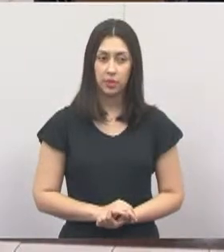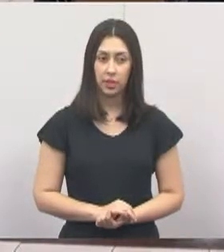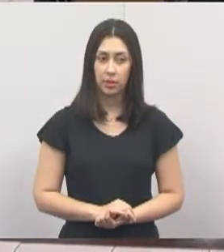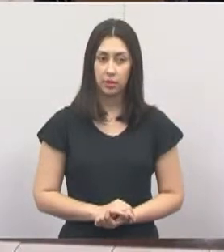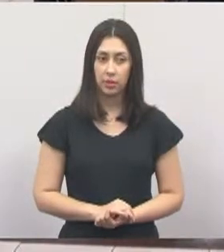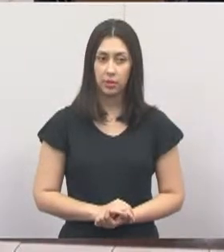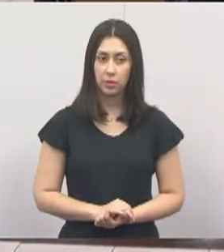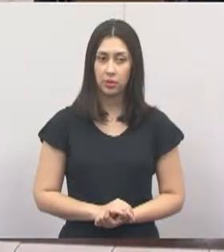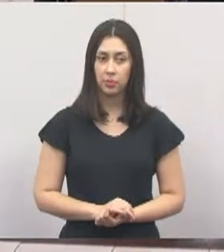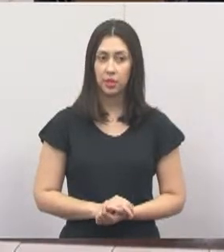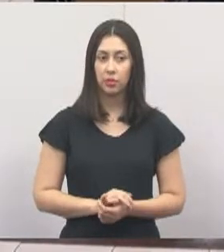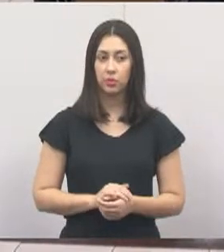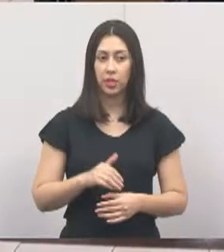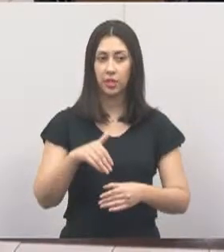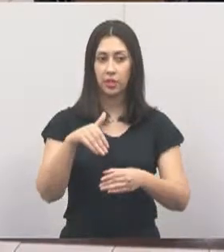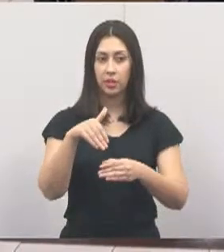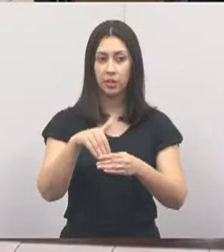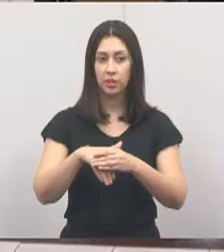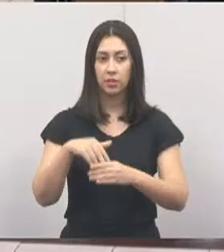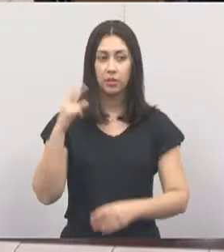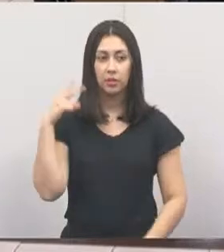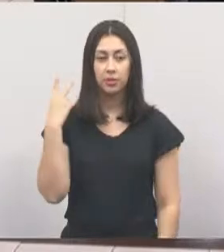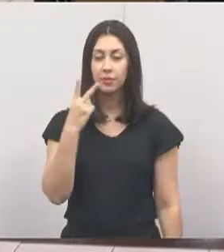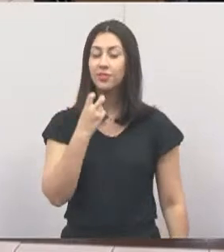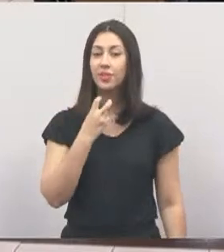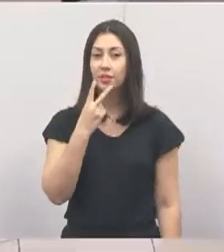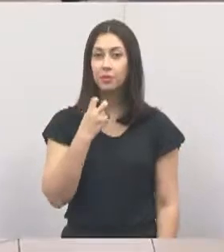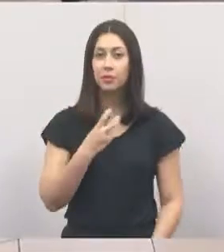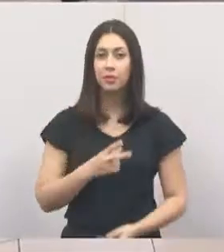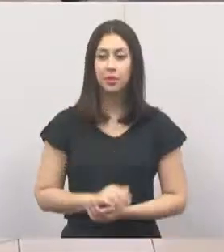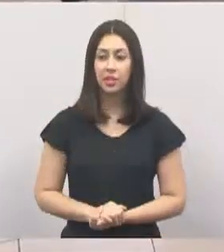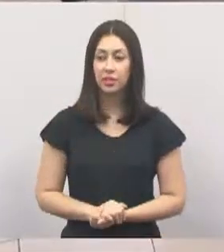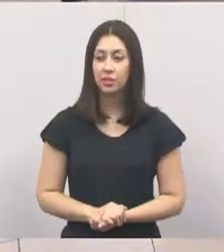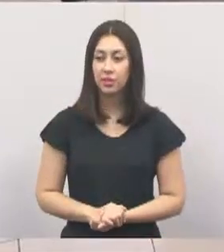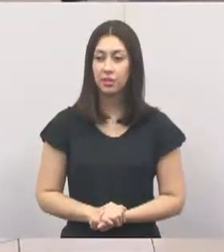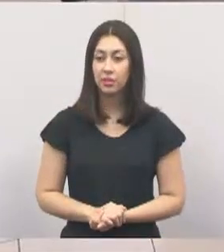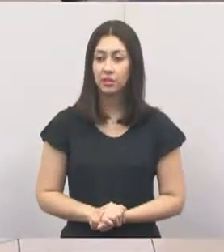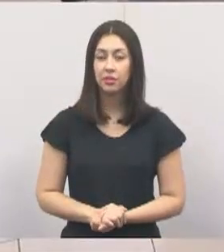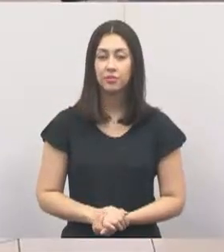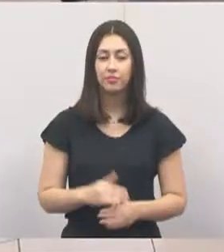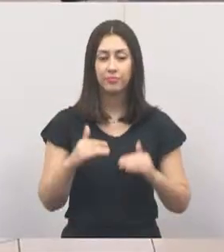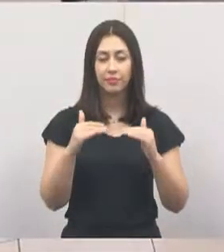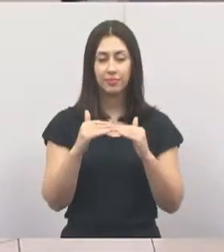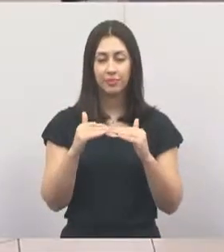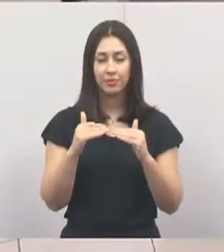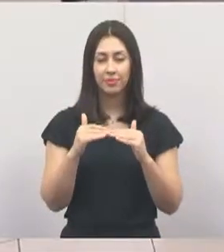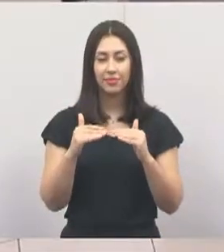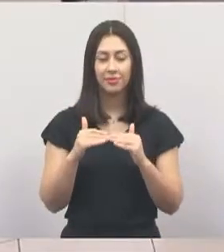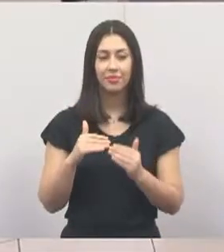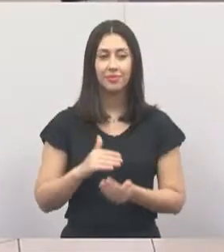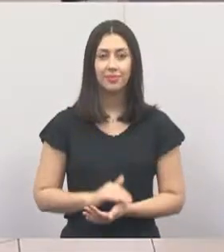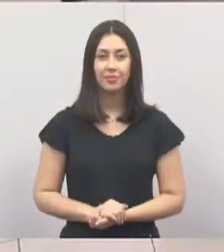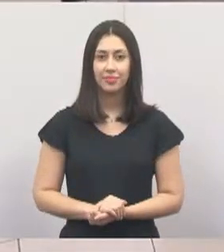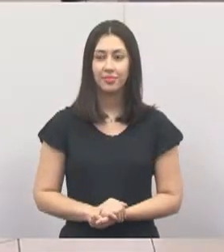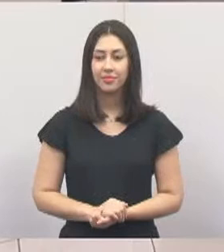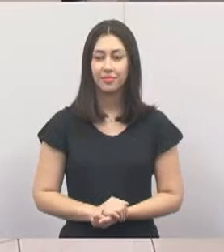Como vota o vereador Valmir do Parque Meia Lua? Meu voto é favorável.